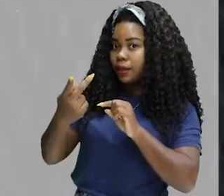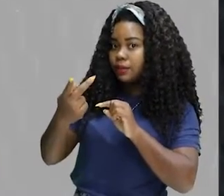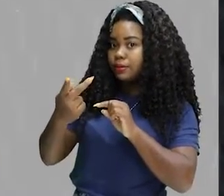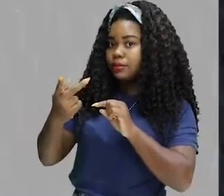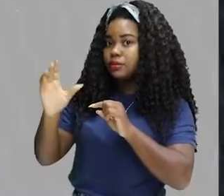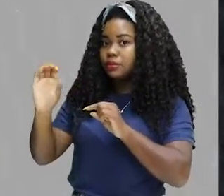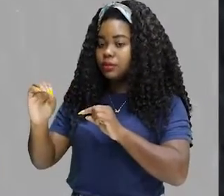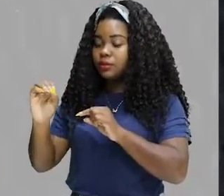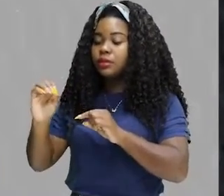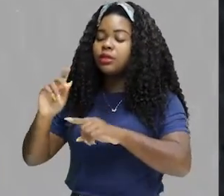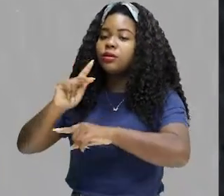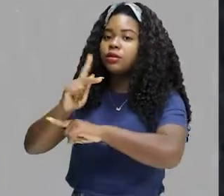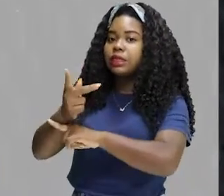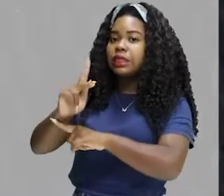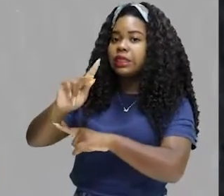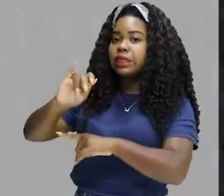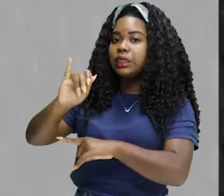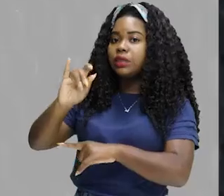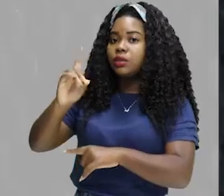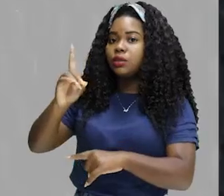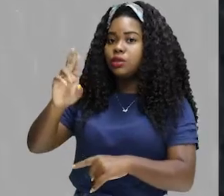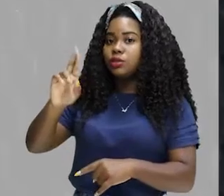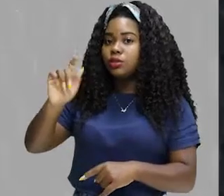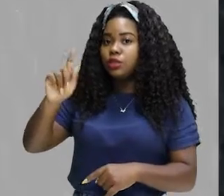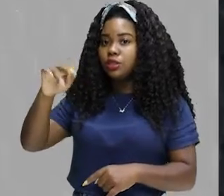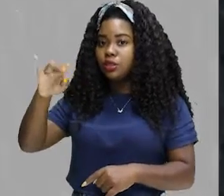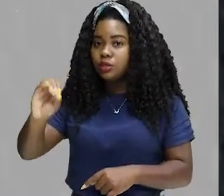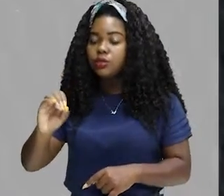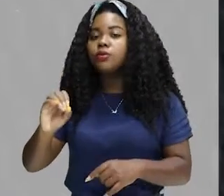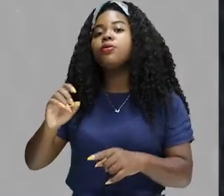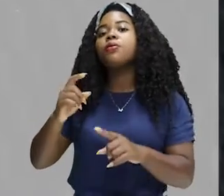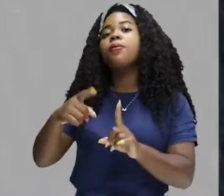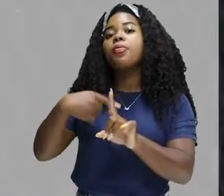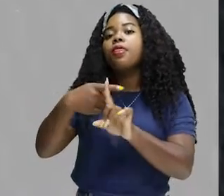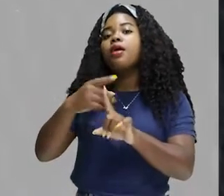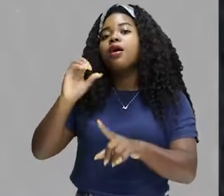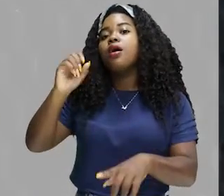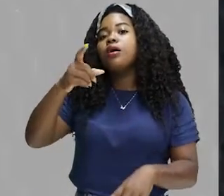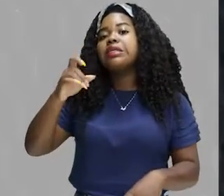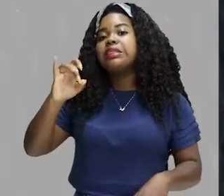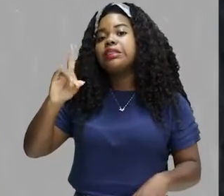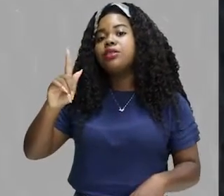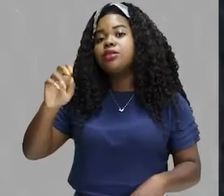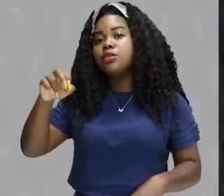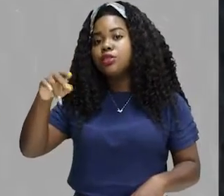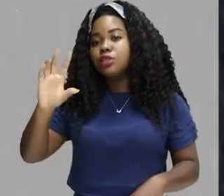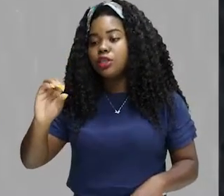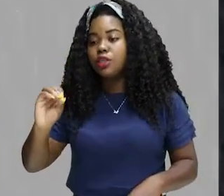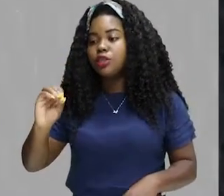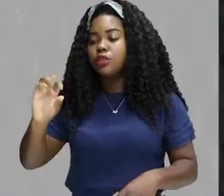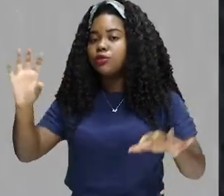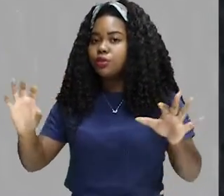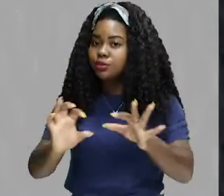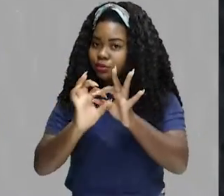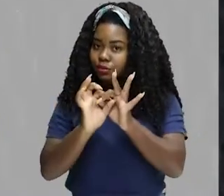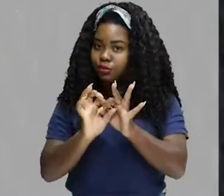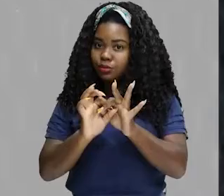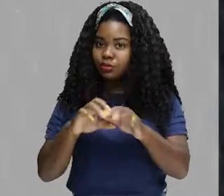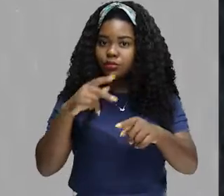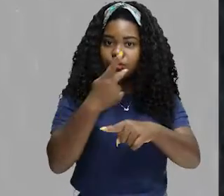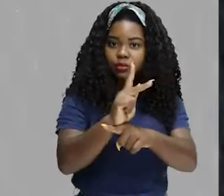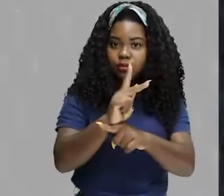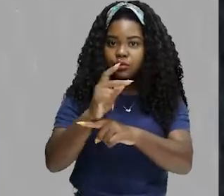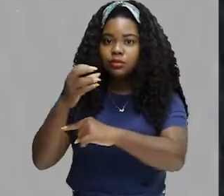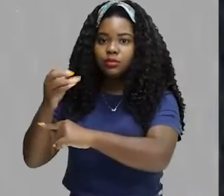seja, o hidrogênio e o oxigênio, são os elementos que constituem essa substância. Até montei aqui para vocês,